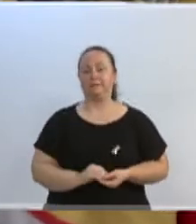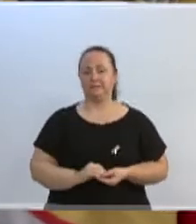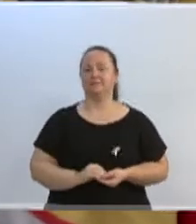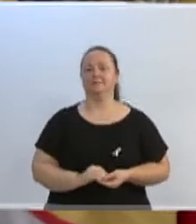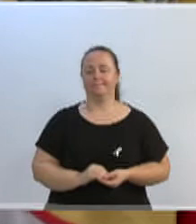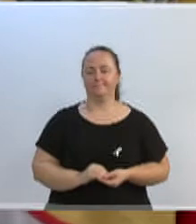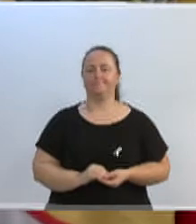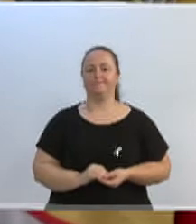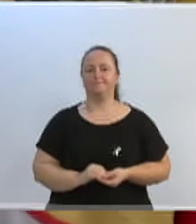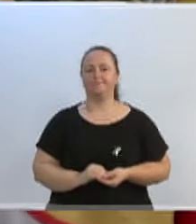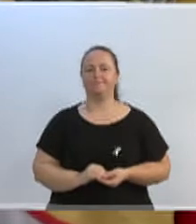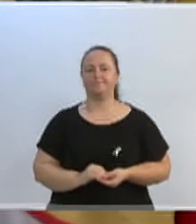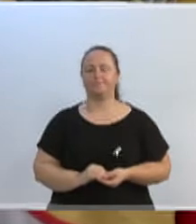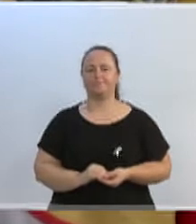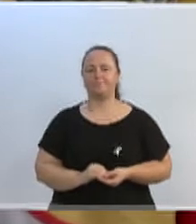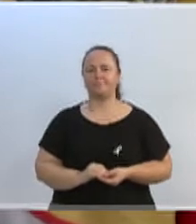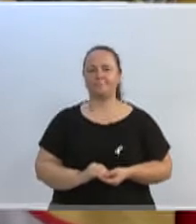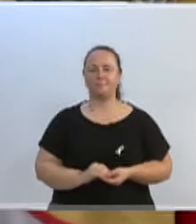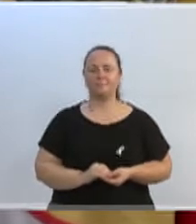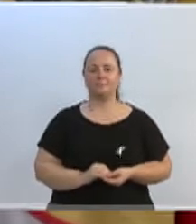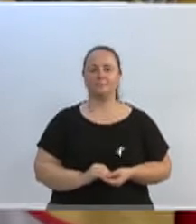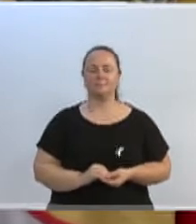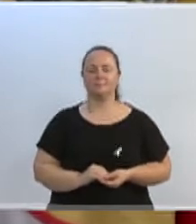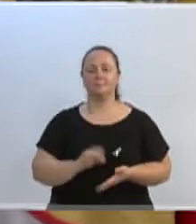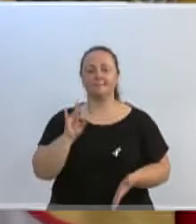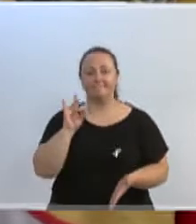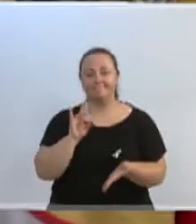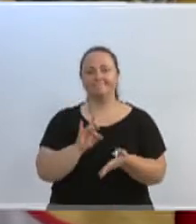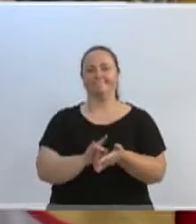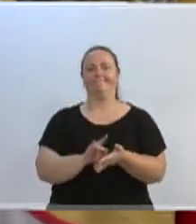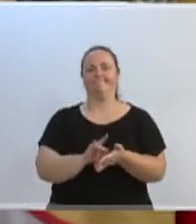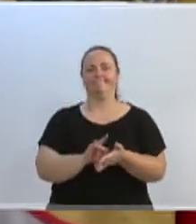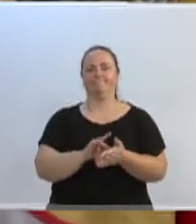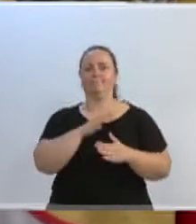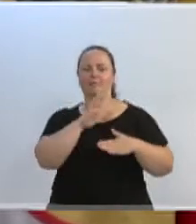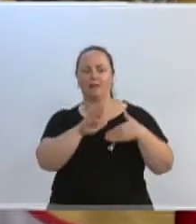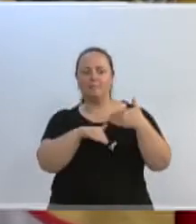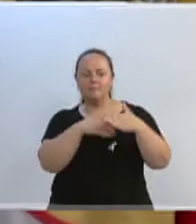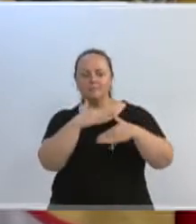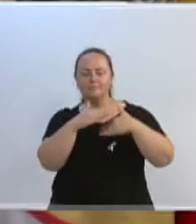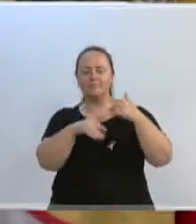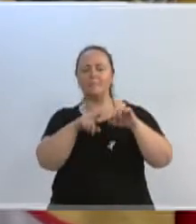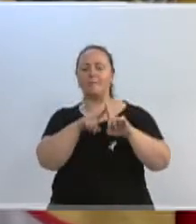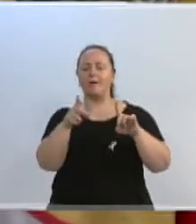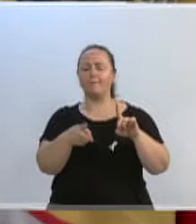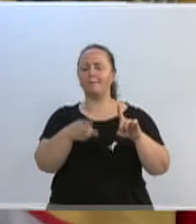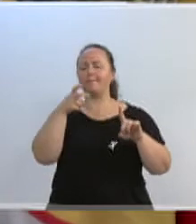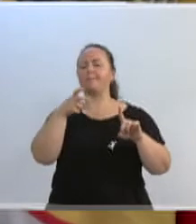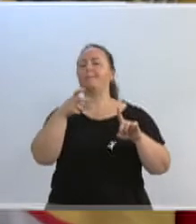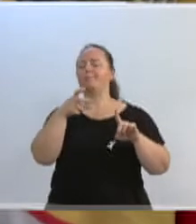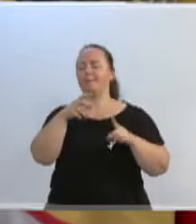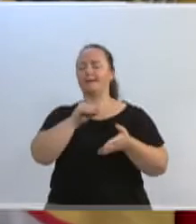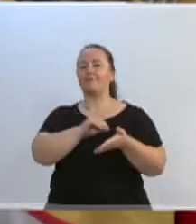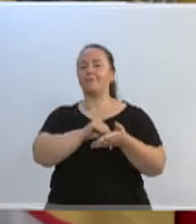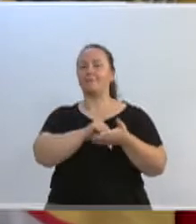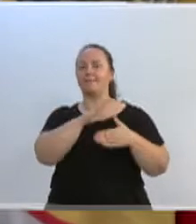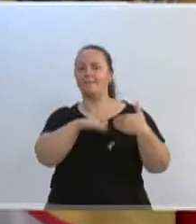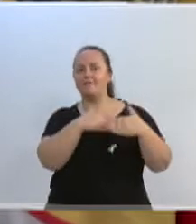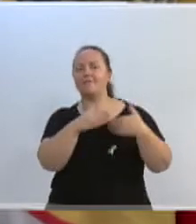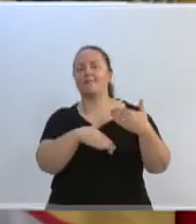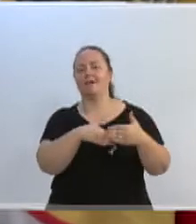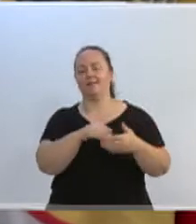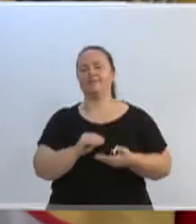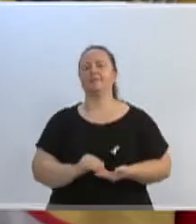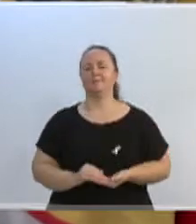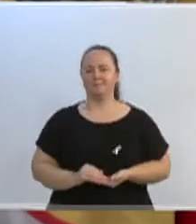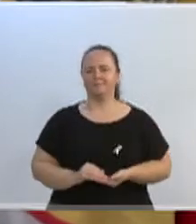Câmara de Vereadores. Realmente, a gente evoluiu, mas ainda tem muito para evoluir, e